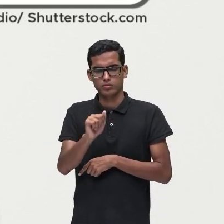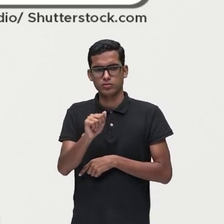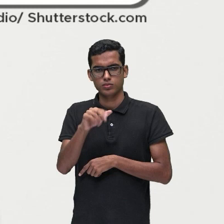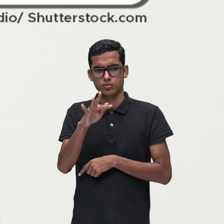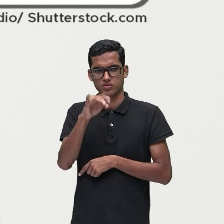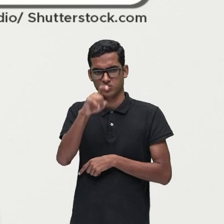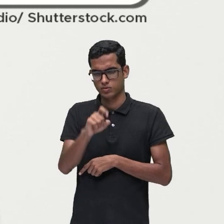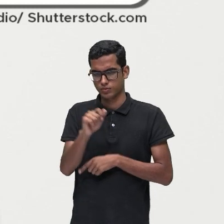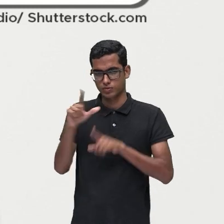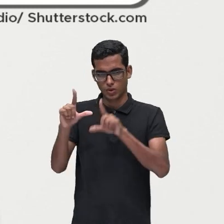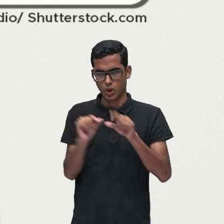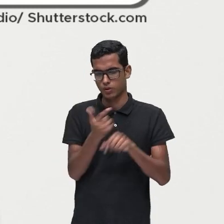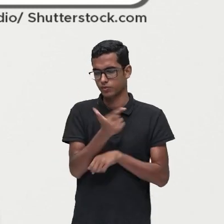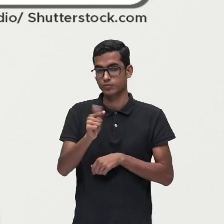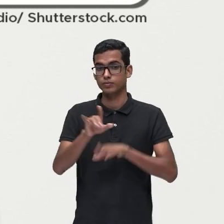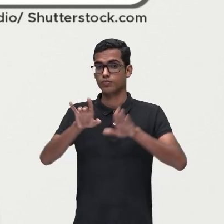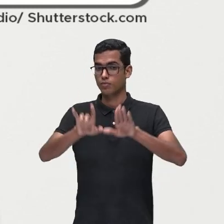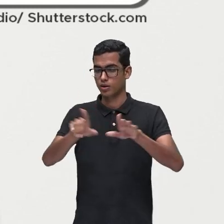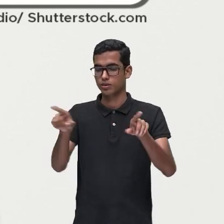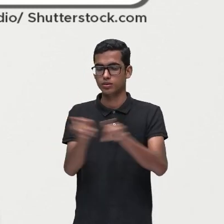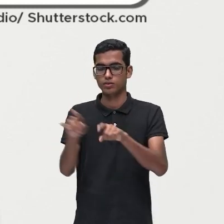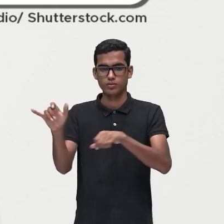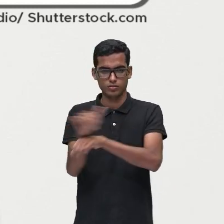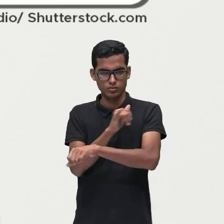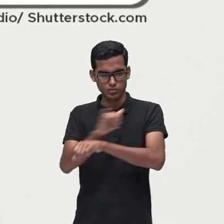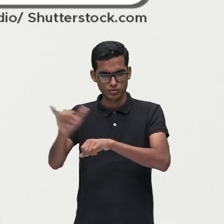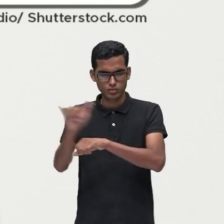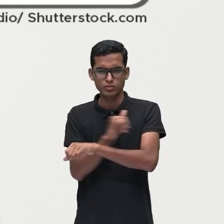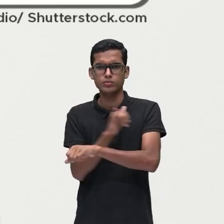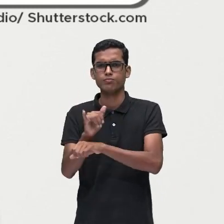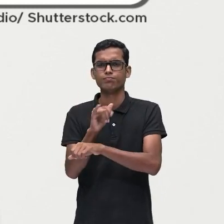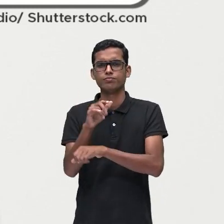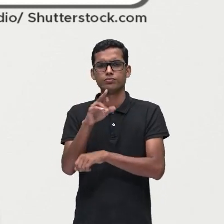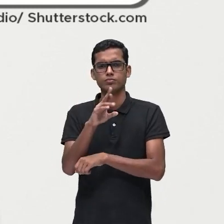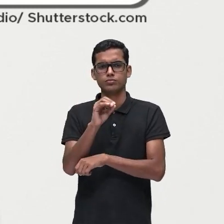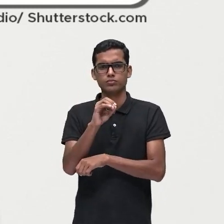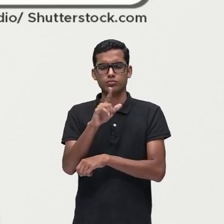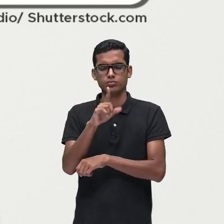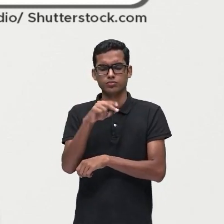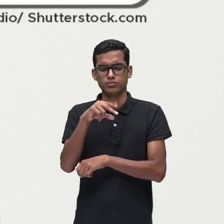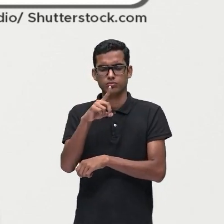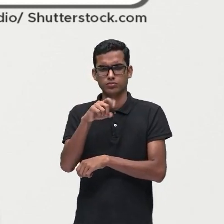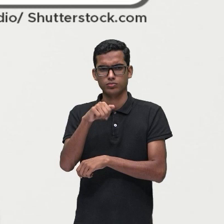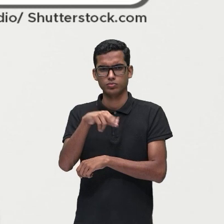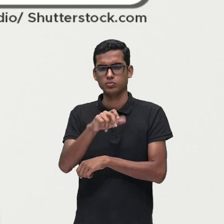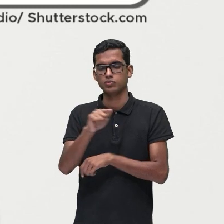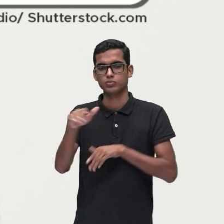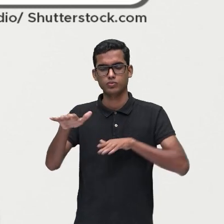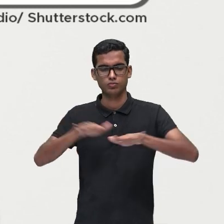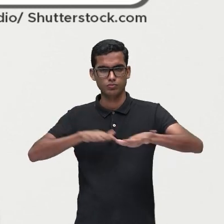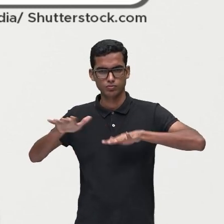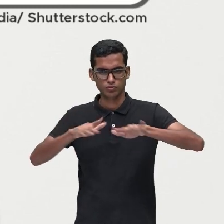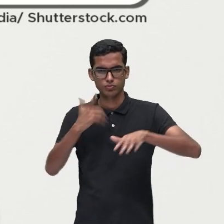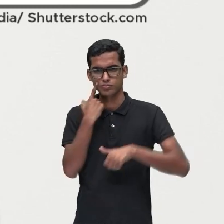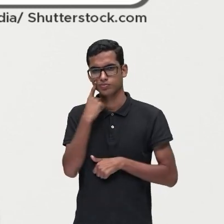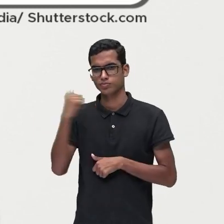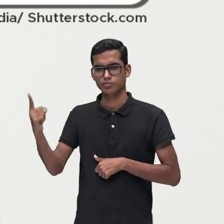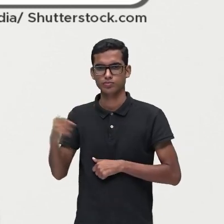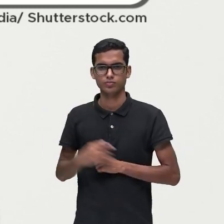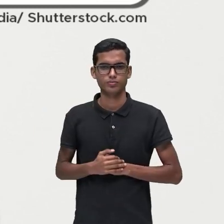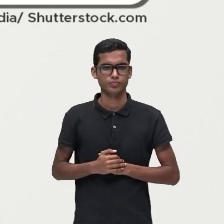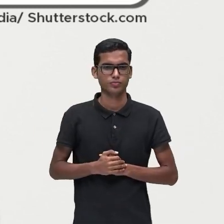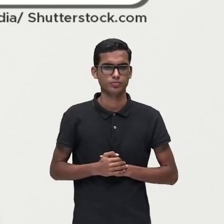redução. Mas existem também as roldanas móveis. Olha só, existe